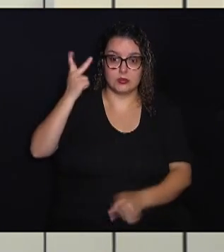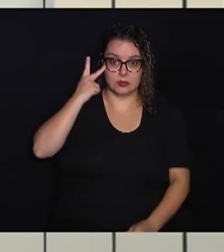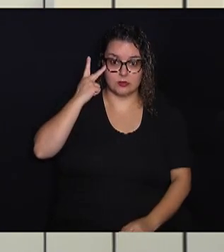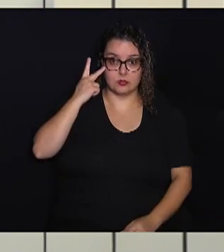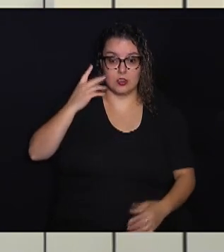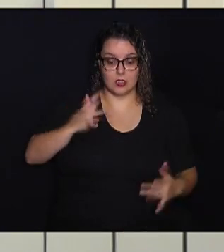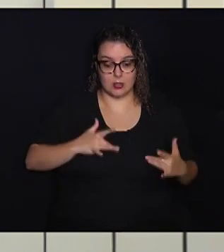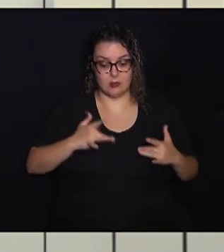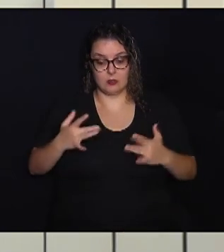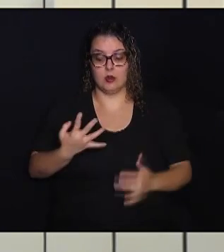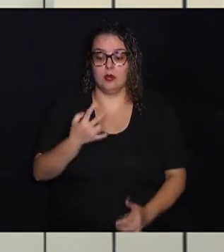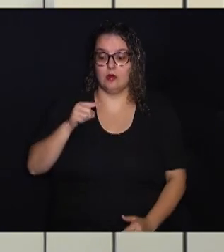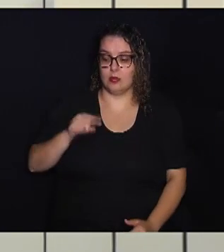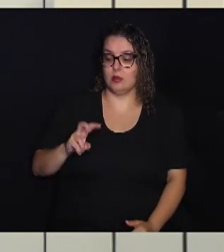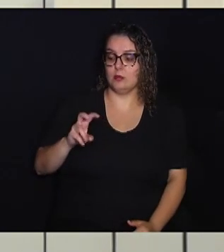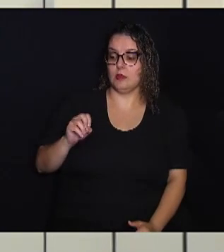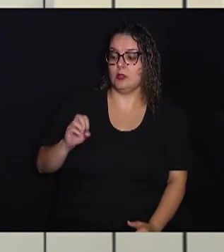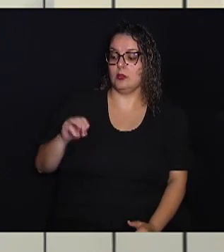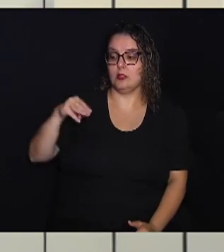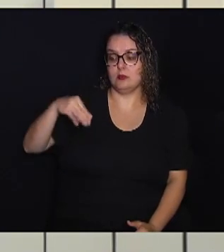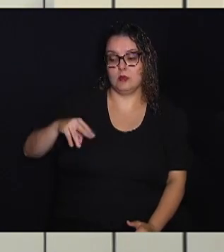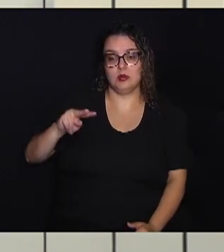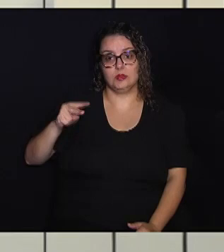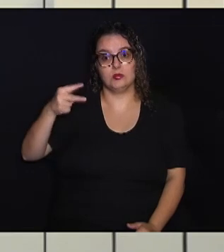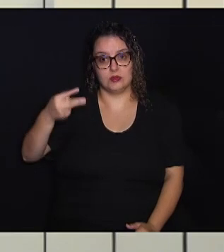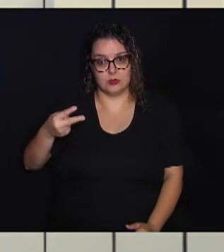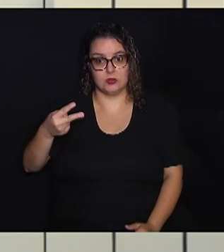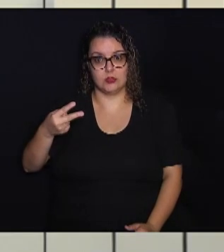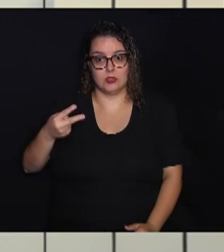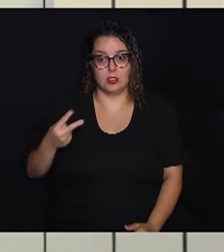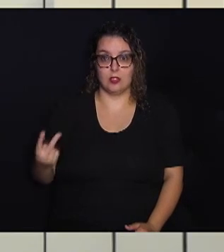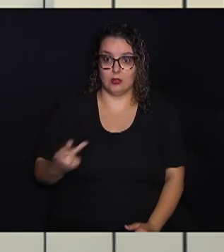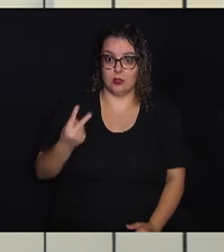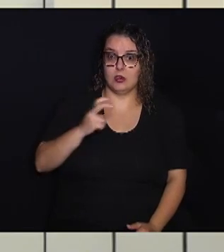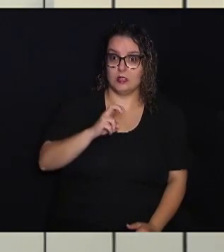área de 4.500 metros quadrados, com valor de R$